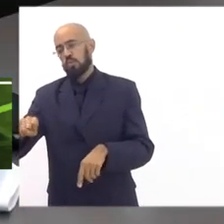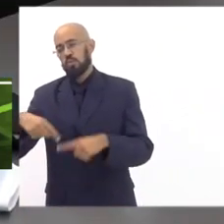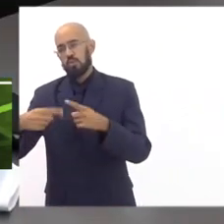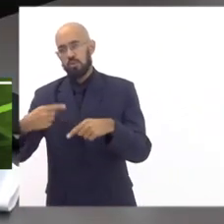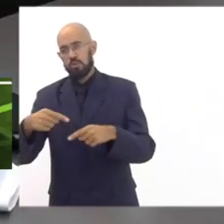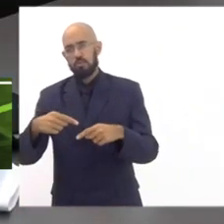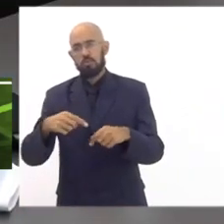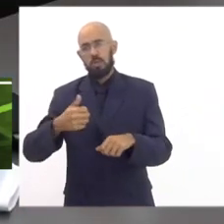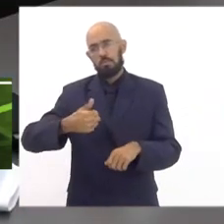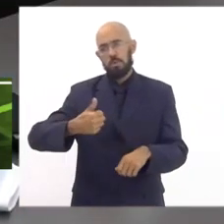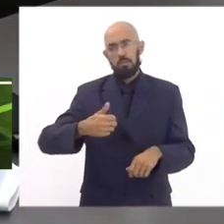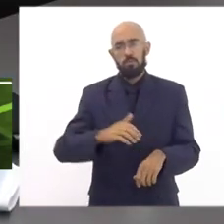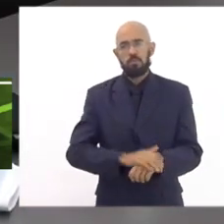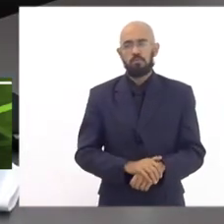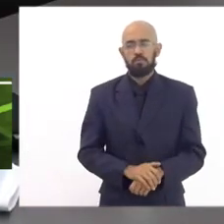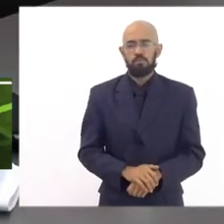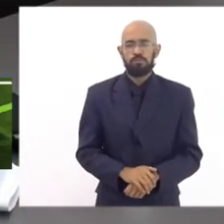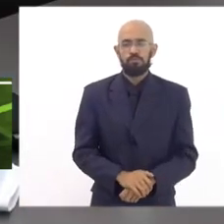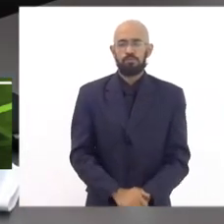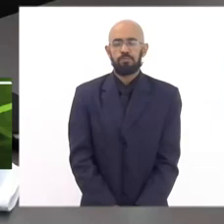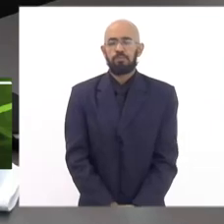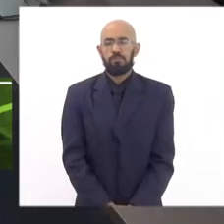pauta.